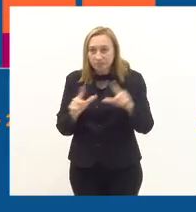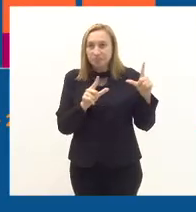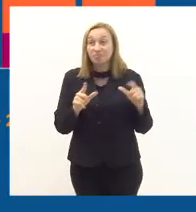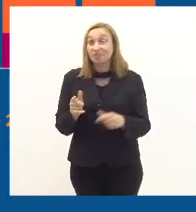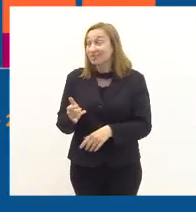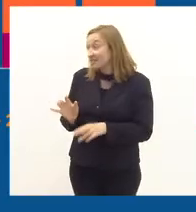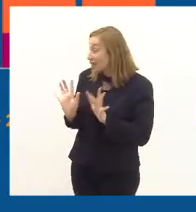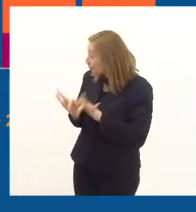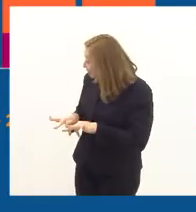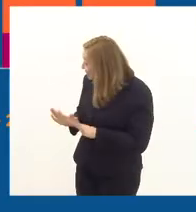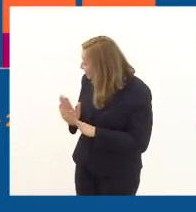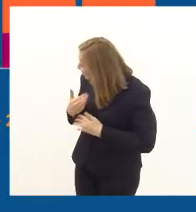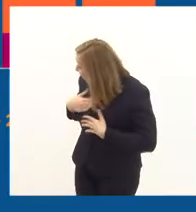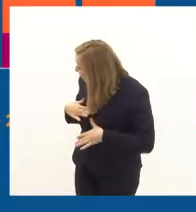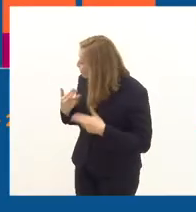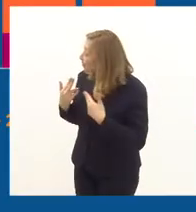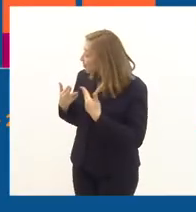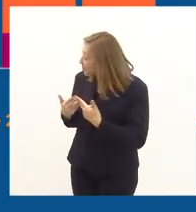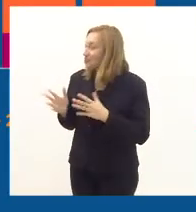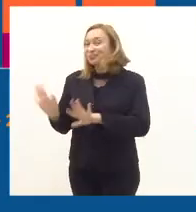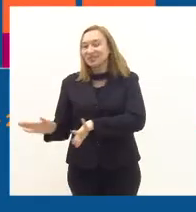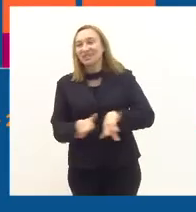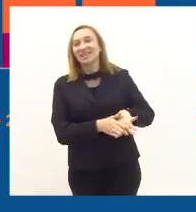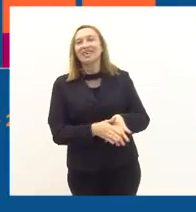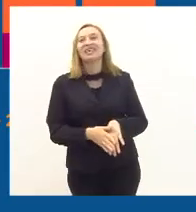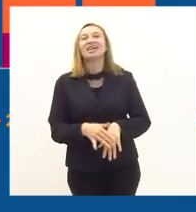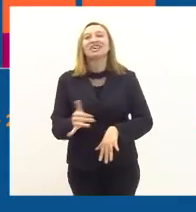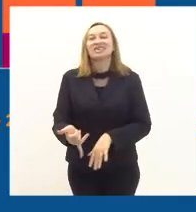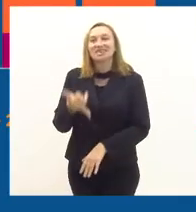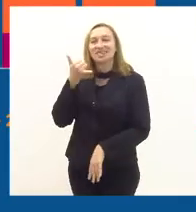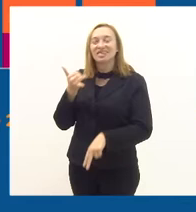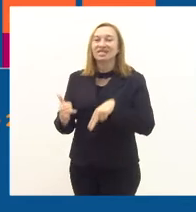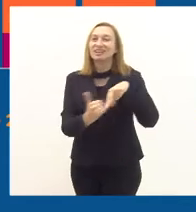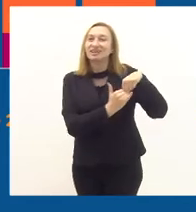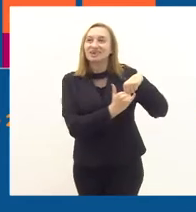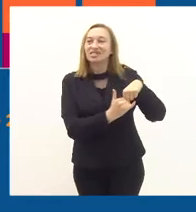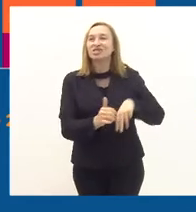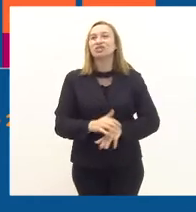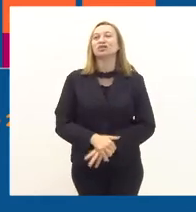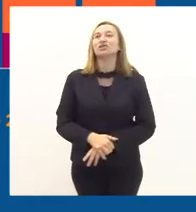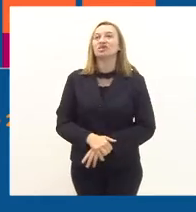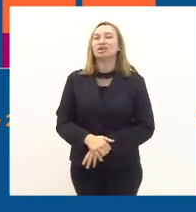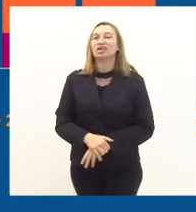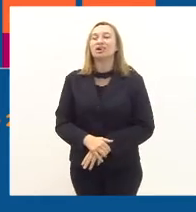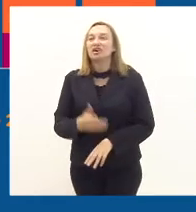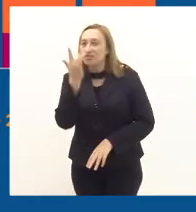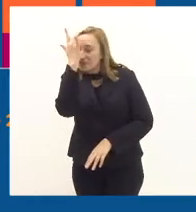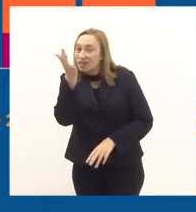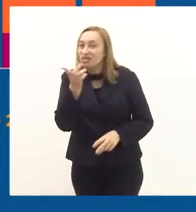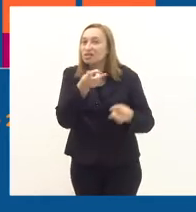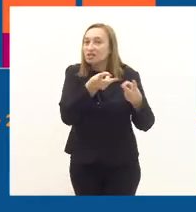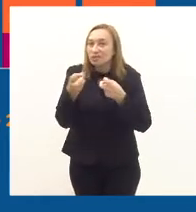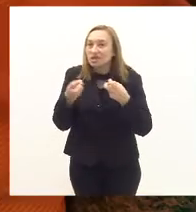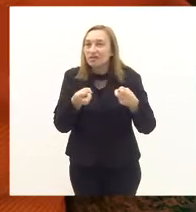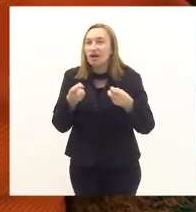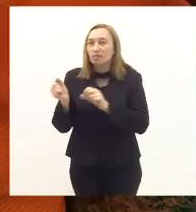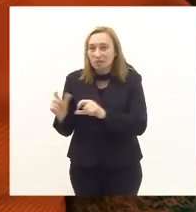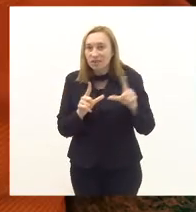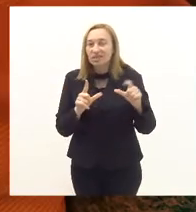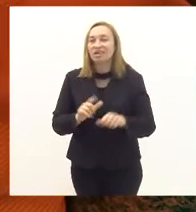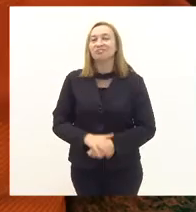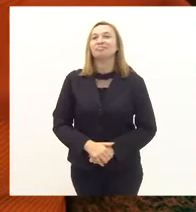terminando, gente. Juro. O atendimento do DISC, né? E ele vai numa linha mais fácil de vocês identificarem, pode passar.